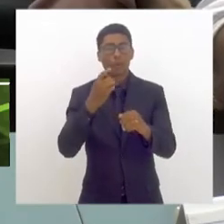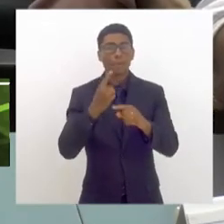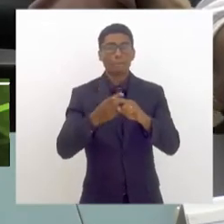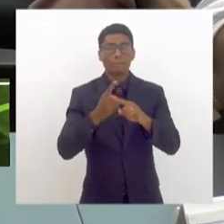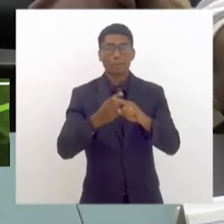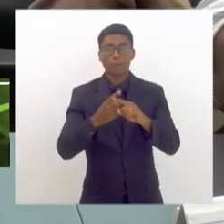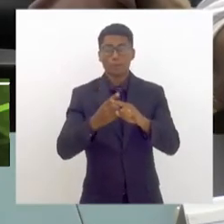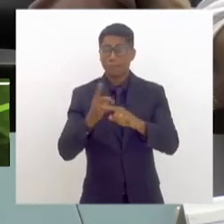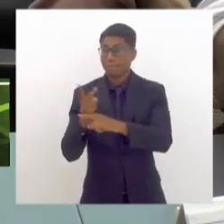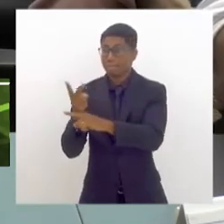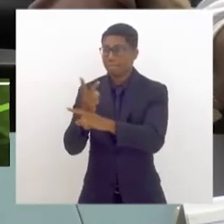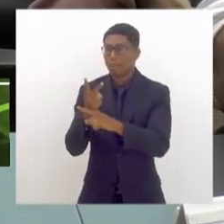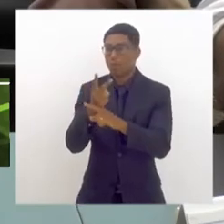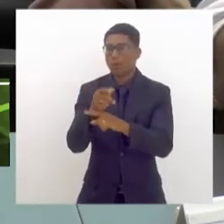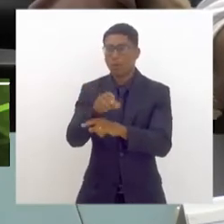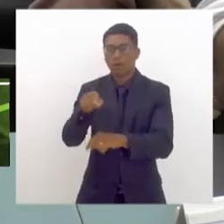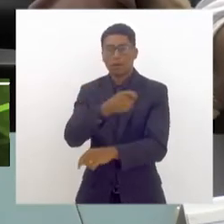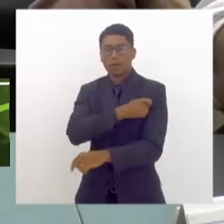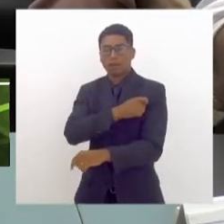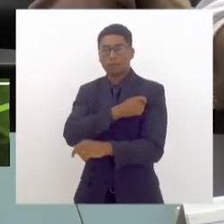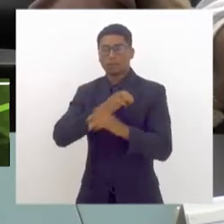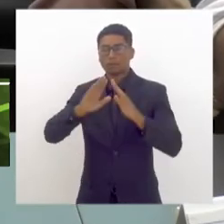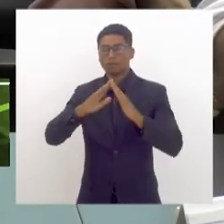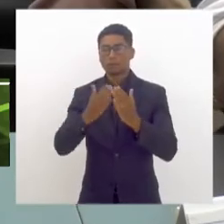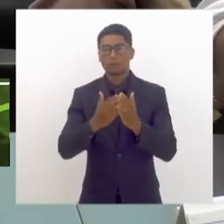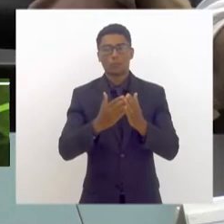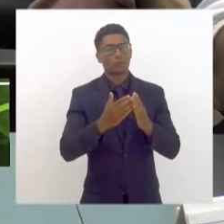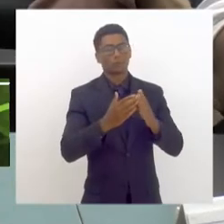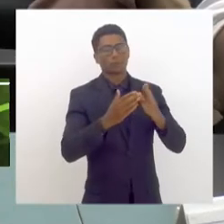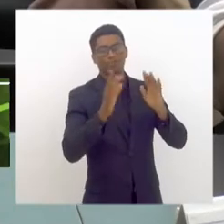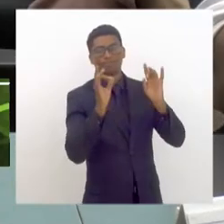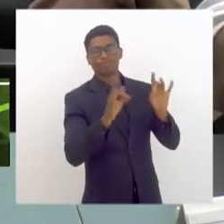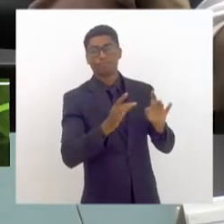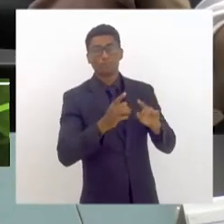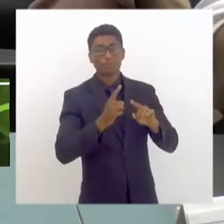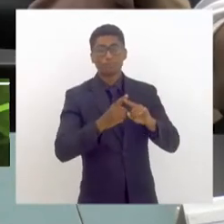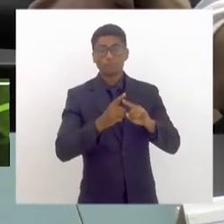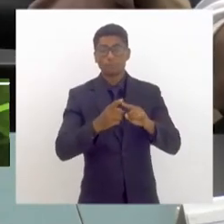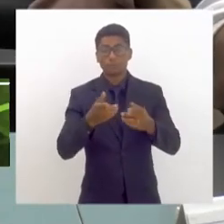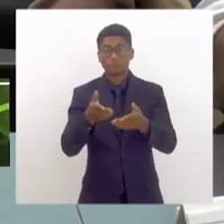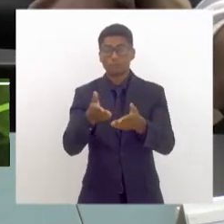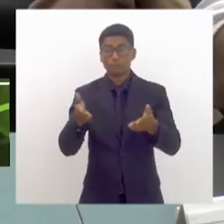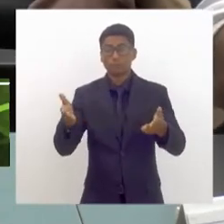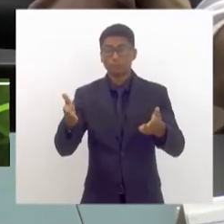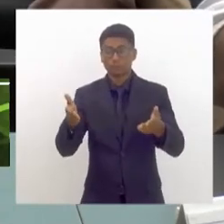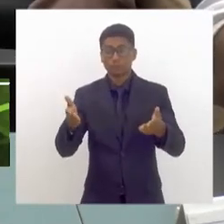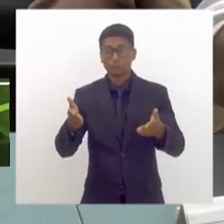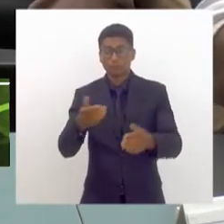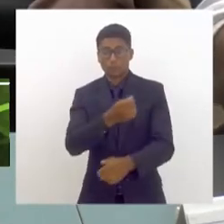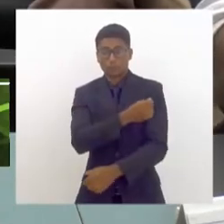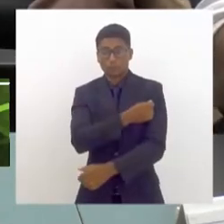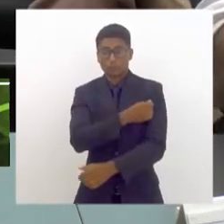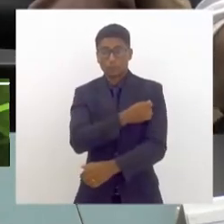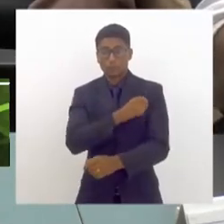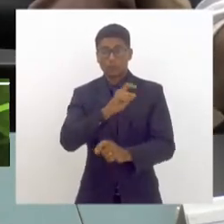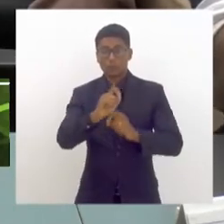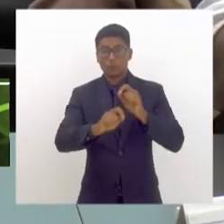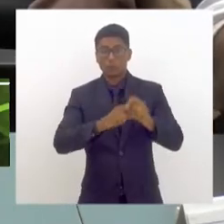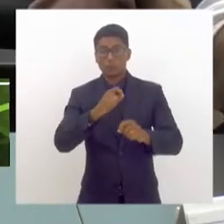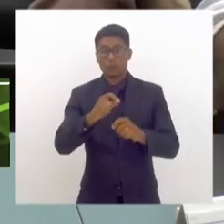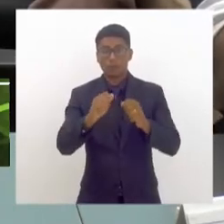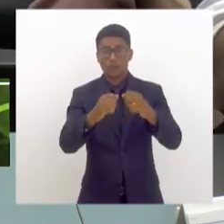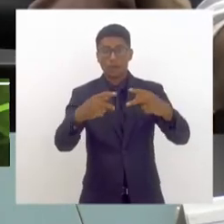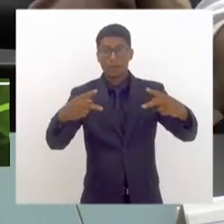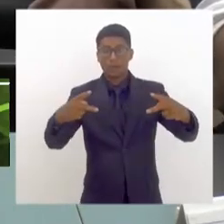porque essas pessoas, esses estudantes, estão afundados no subemprego, burlando aplicativo de entrega para